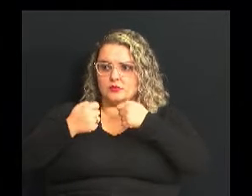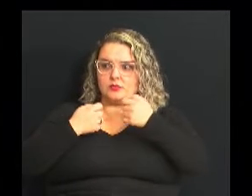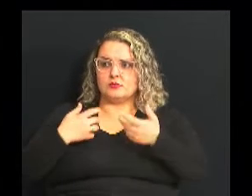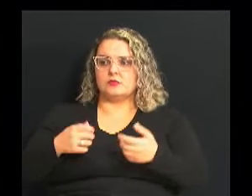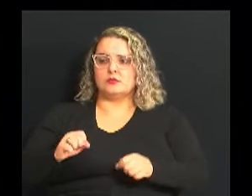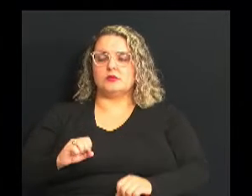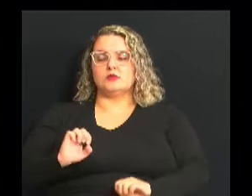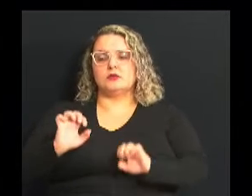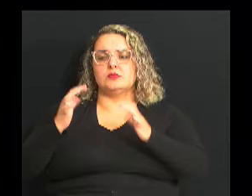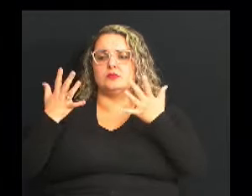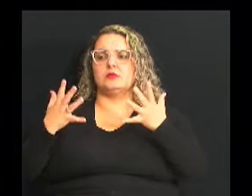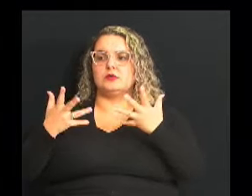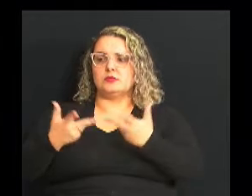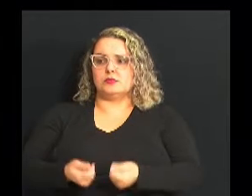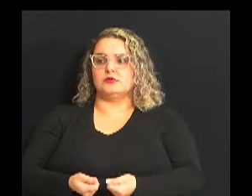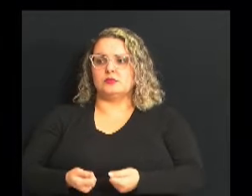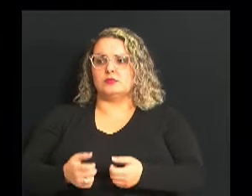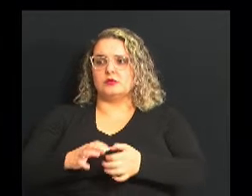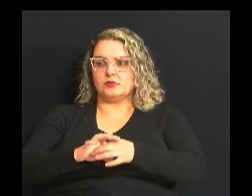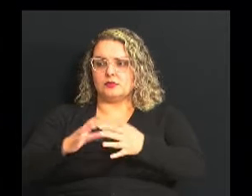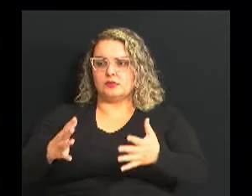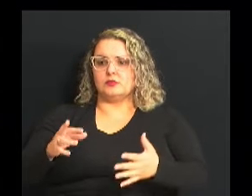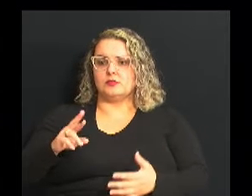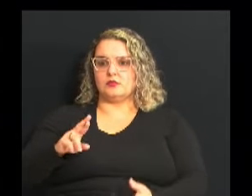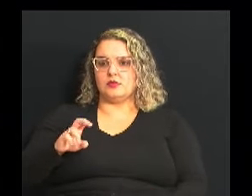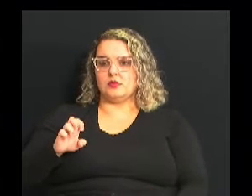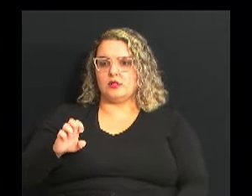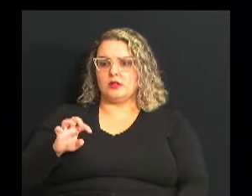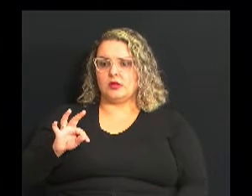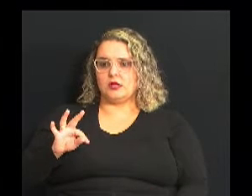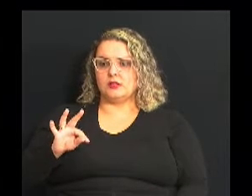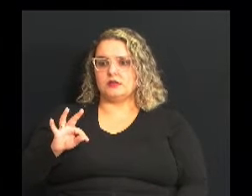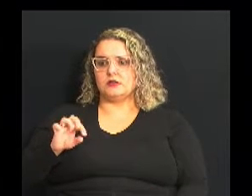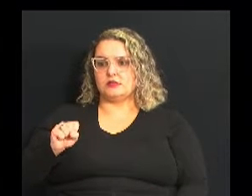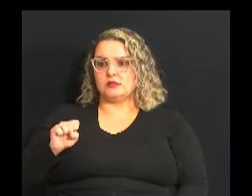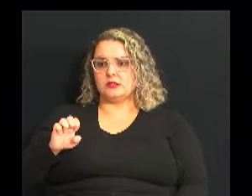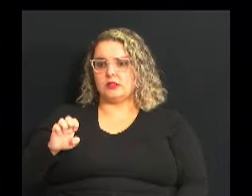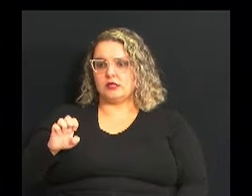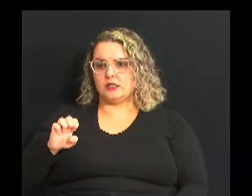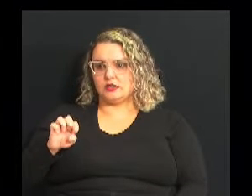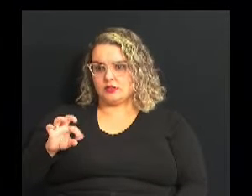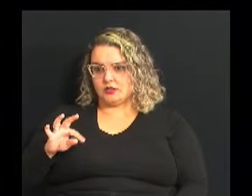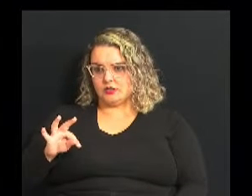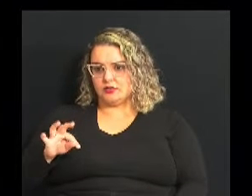geral, foi disponibilizado o headset e o webcam, né.